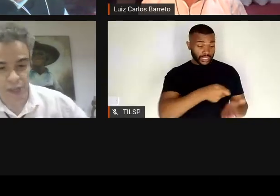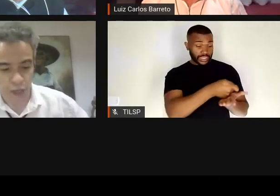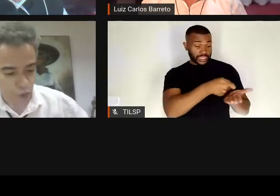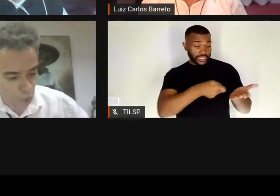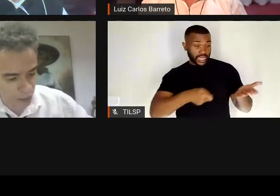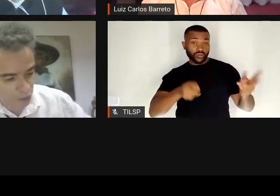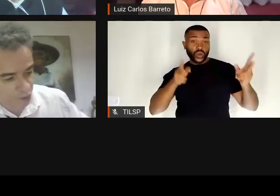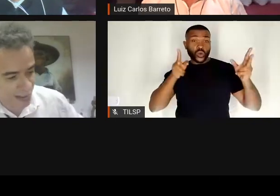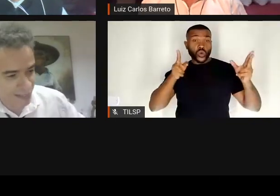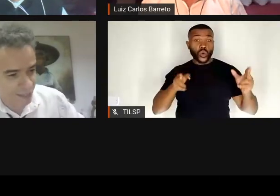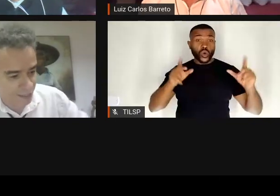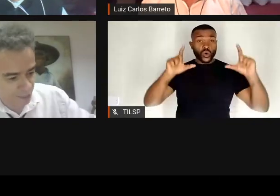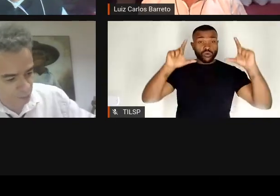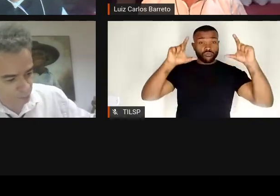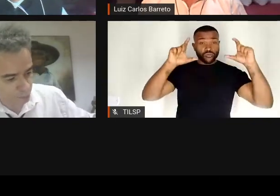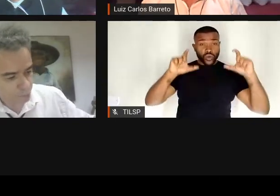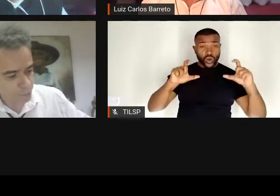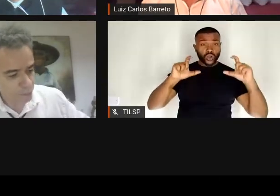fotografa.